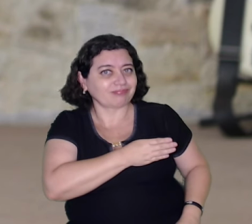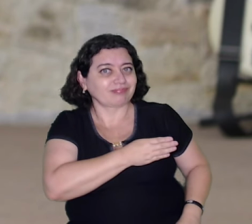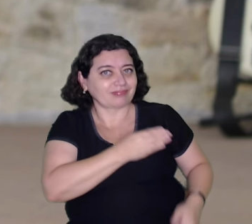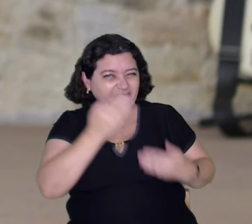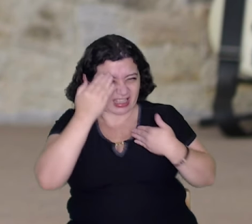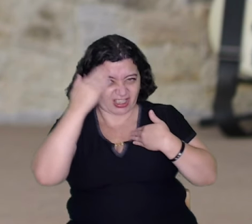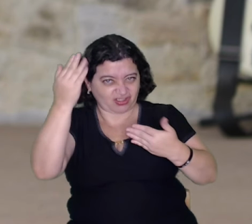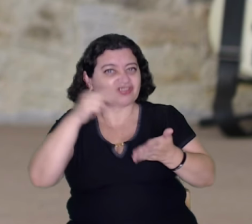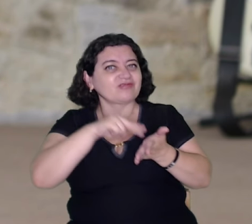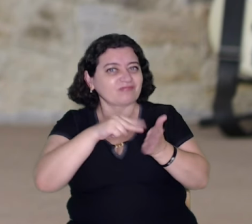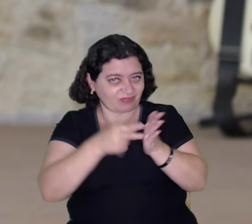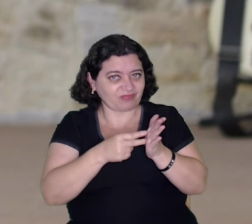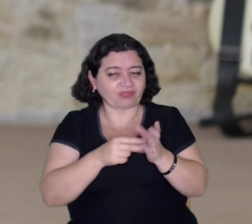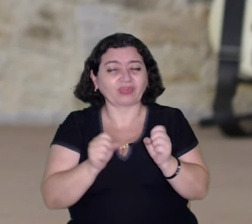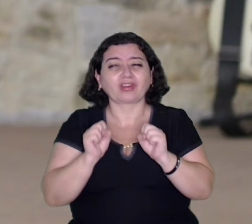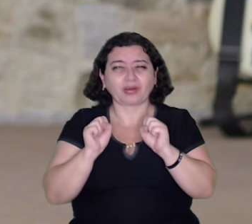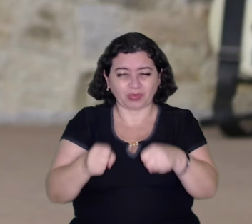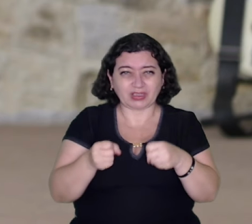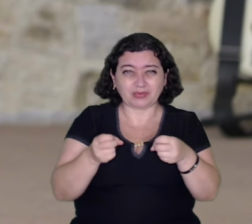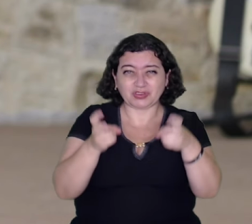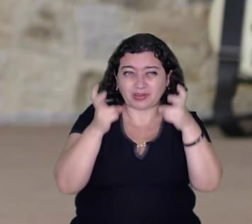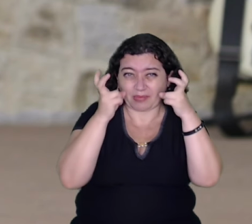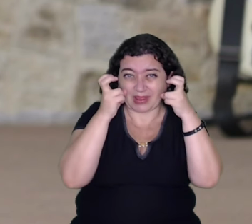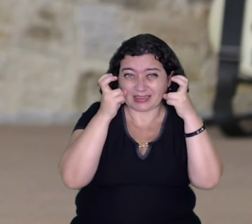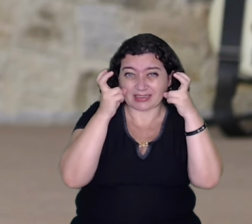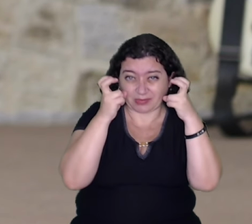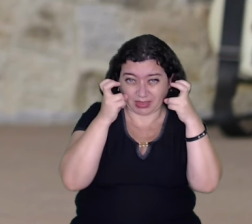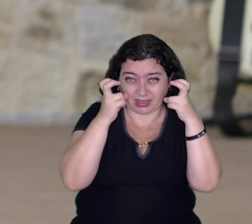Nós podemos perceber,